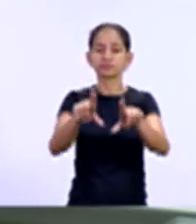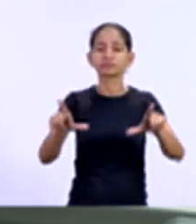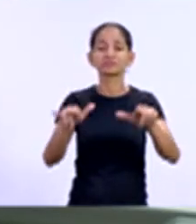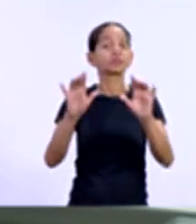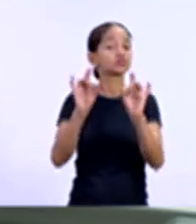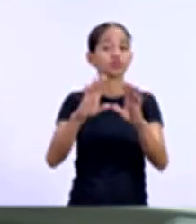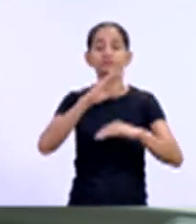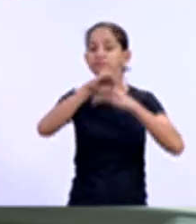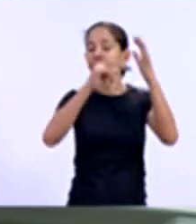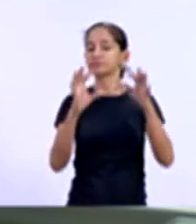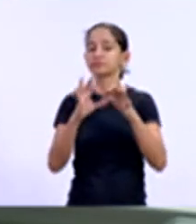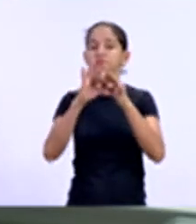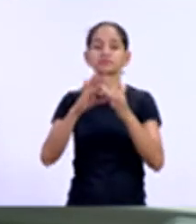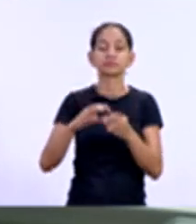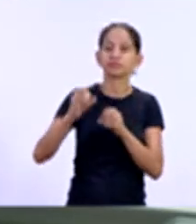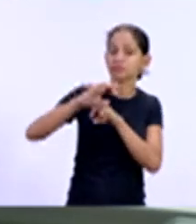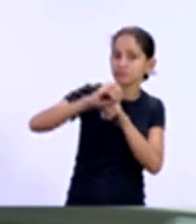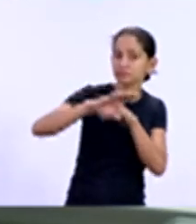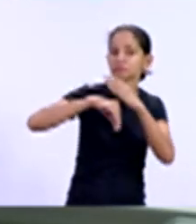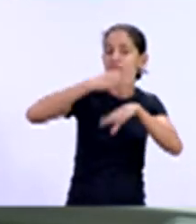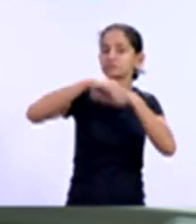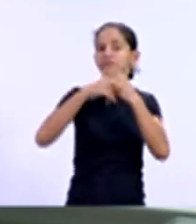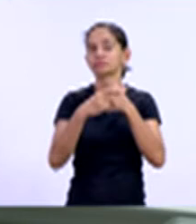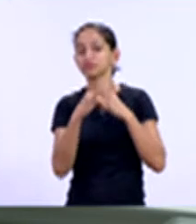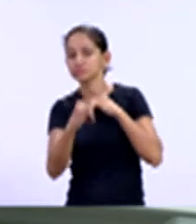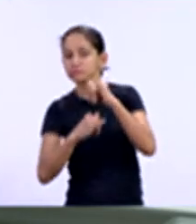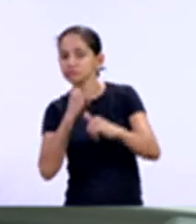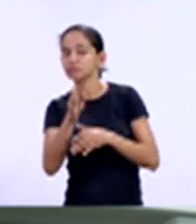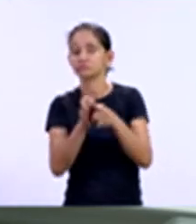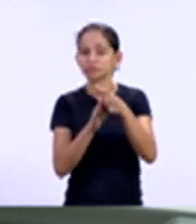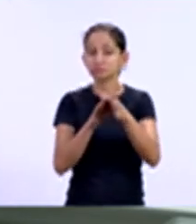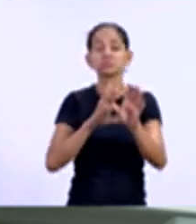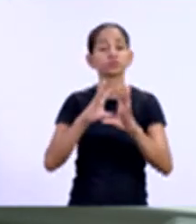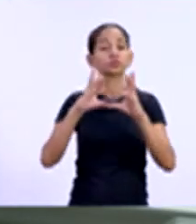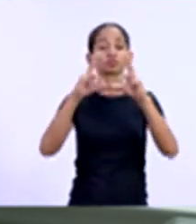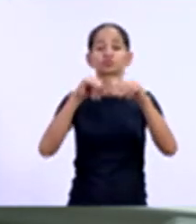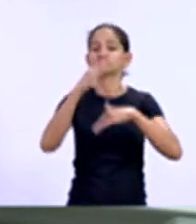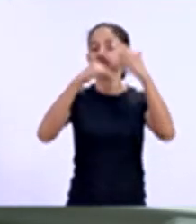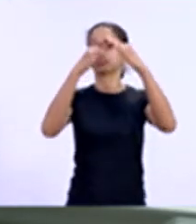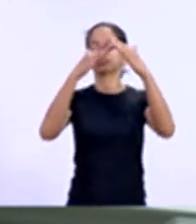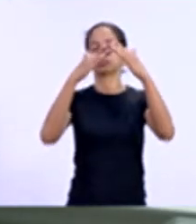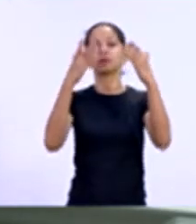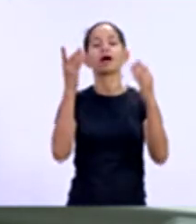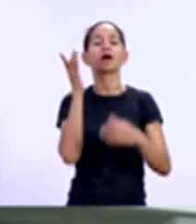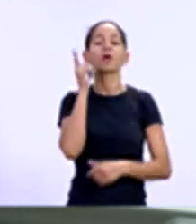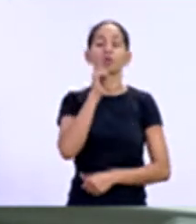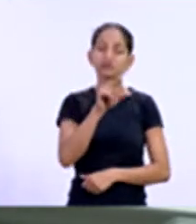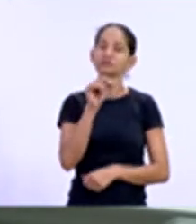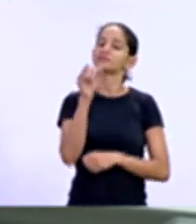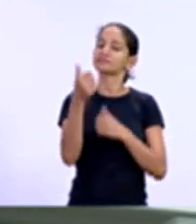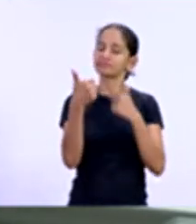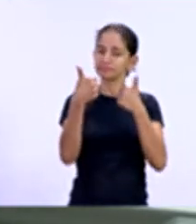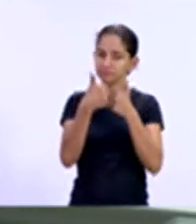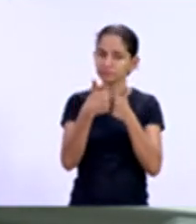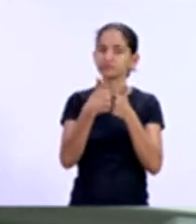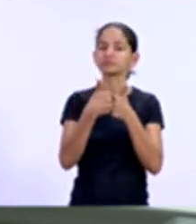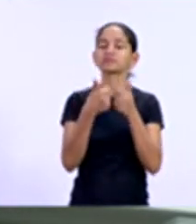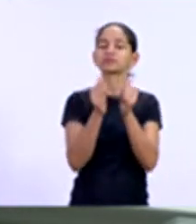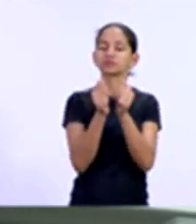seu crescimento, para o seu desenvolvimento profissional e educacional. E o sistema de tutoria, ele